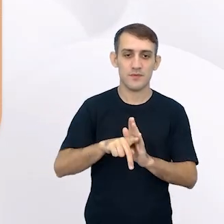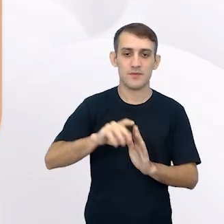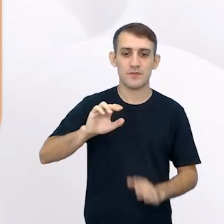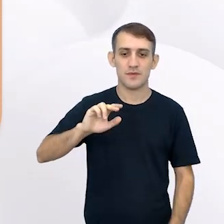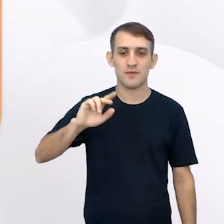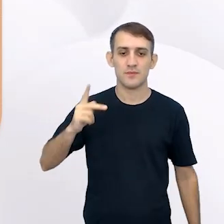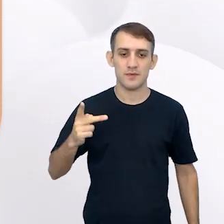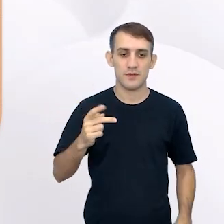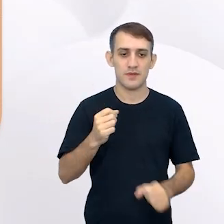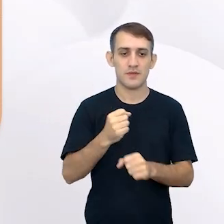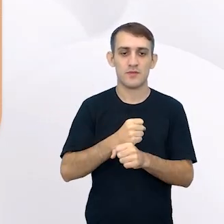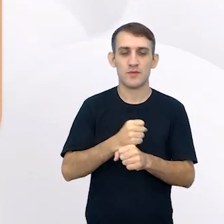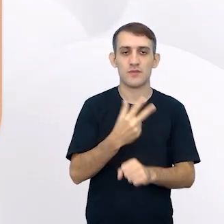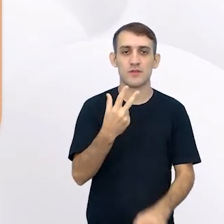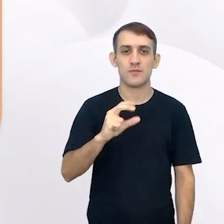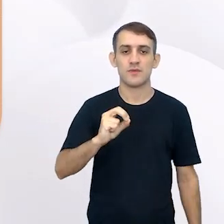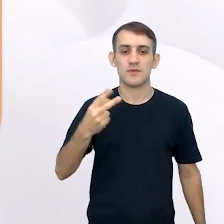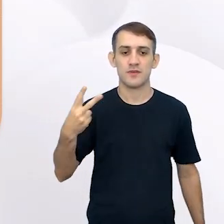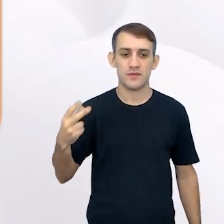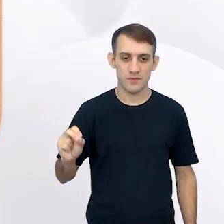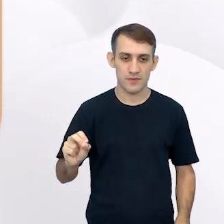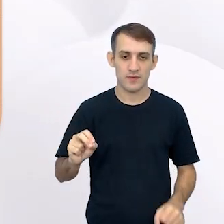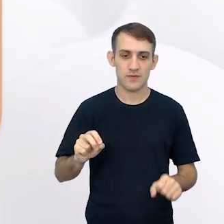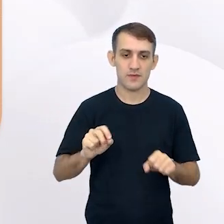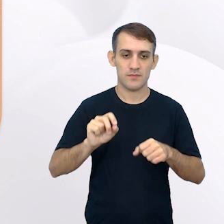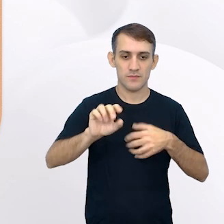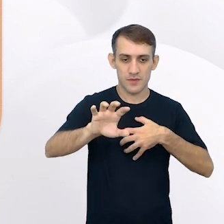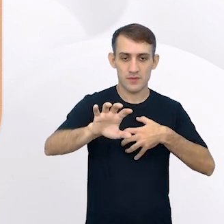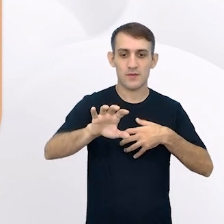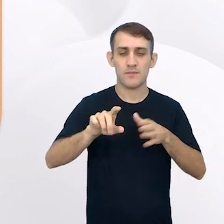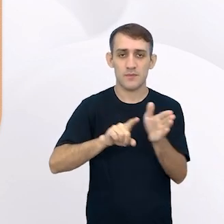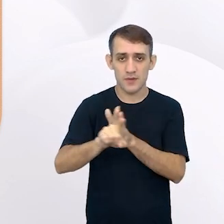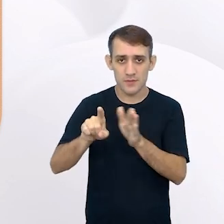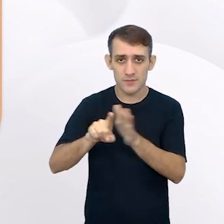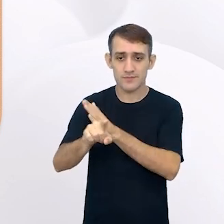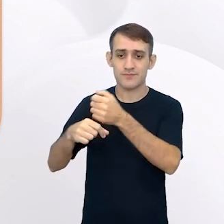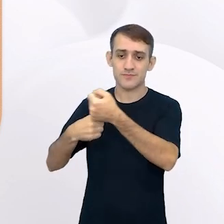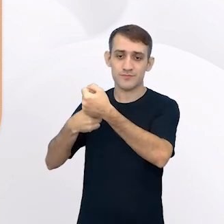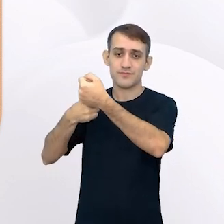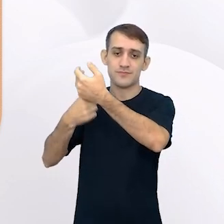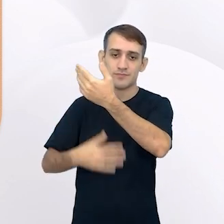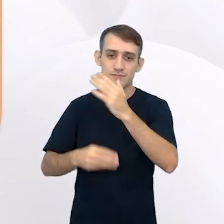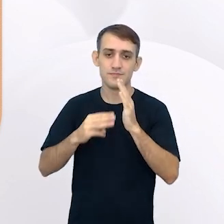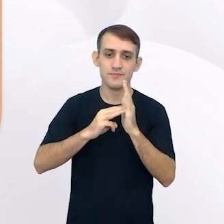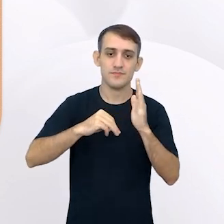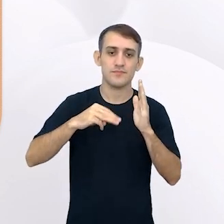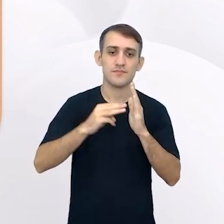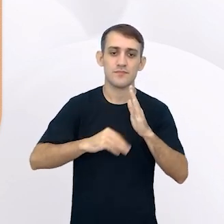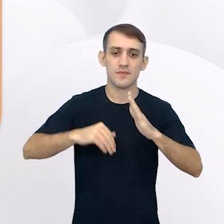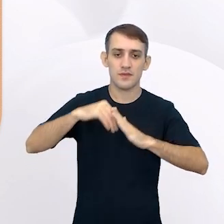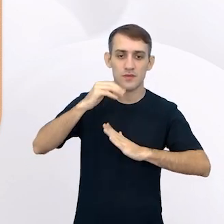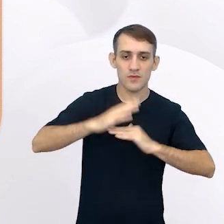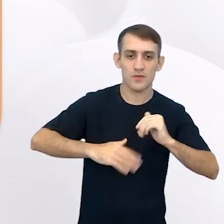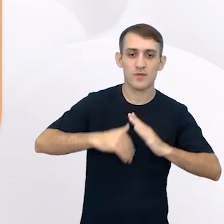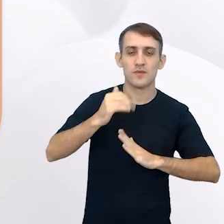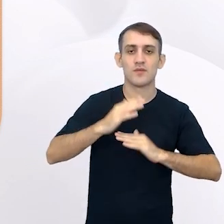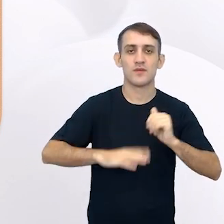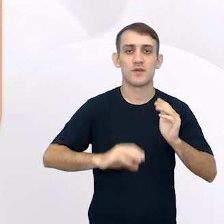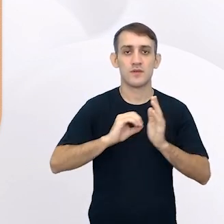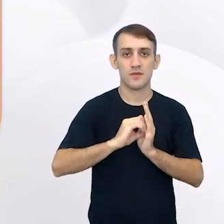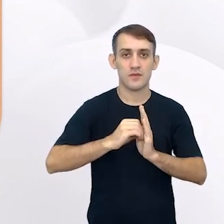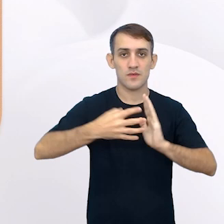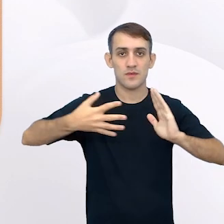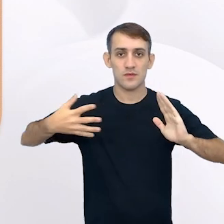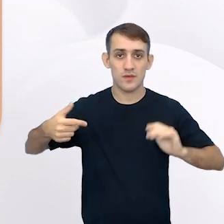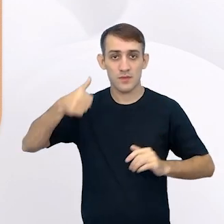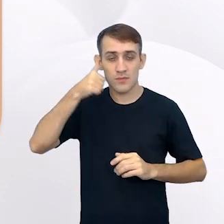de 27/10/2020. Sensibilização, perguntas, chat, metodologia ativa, competências, currículo